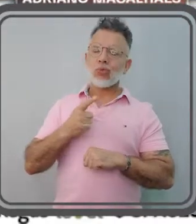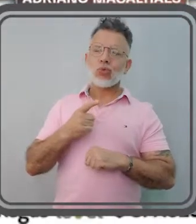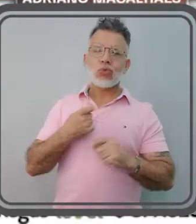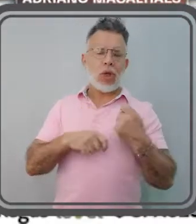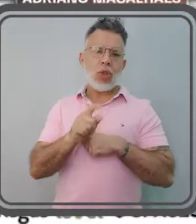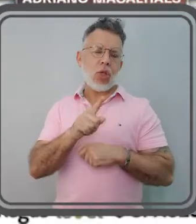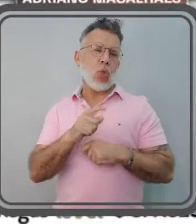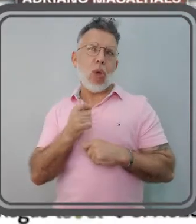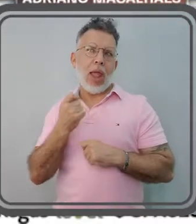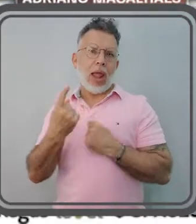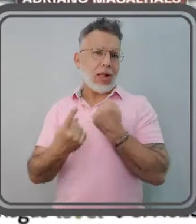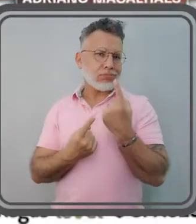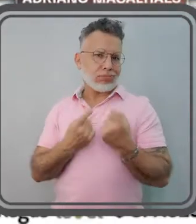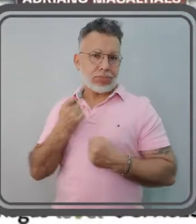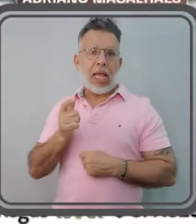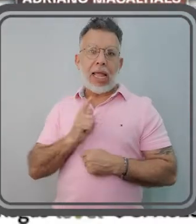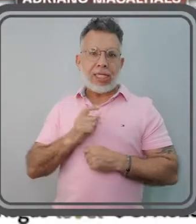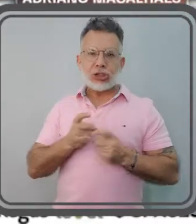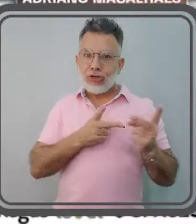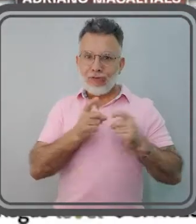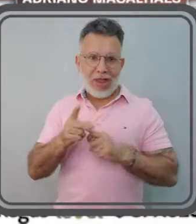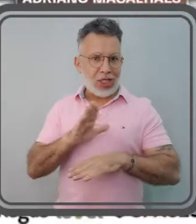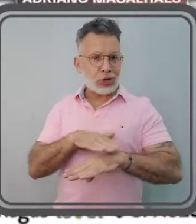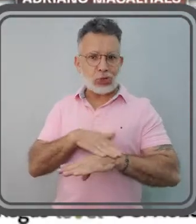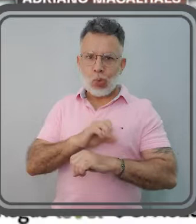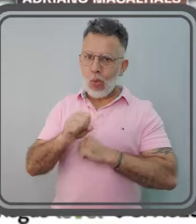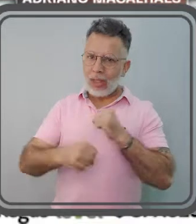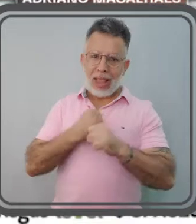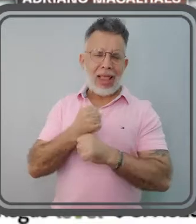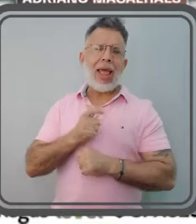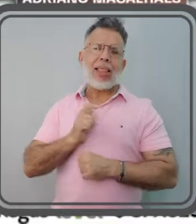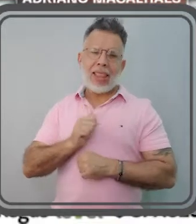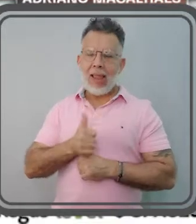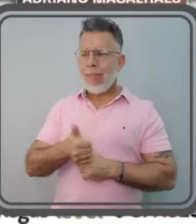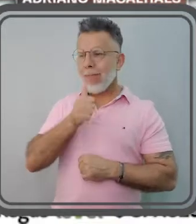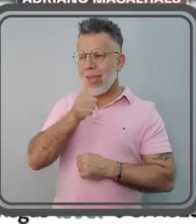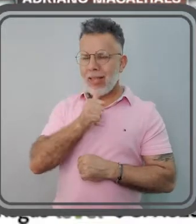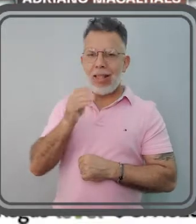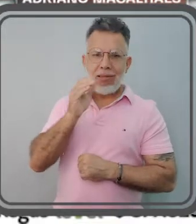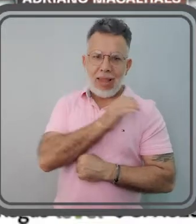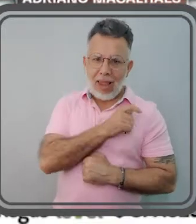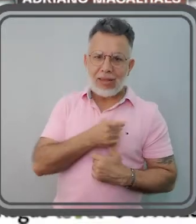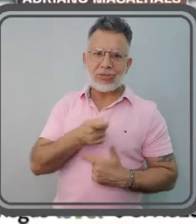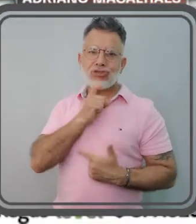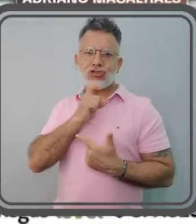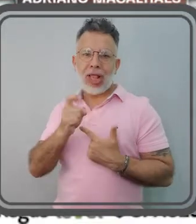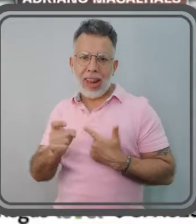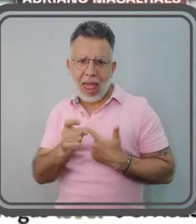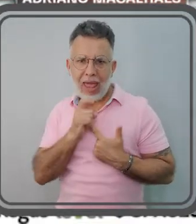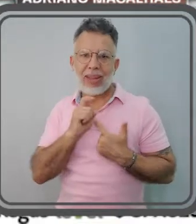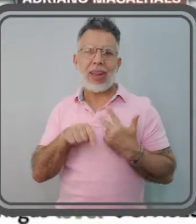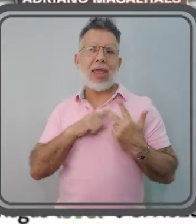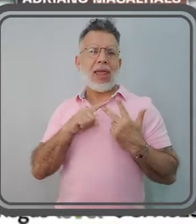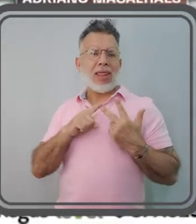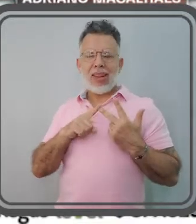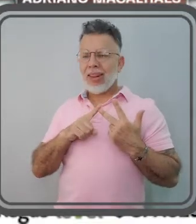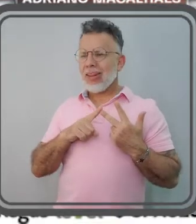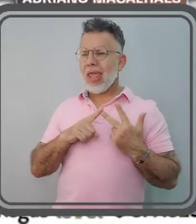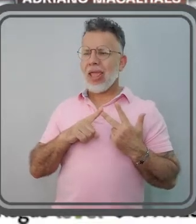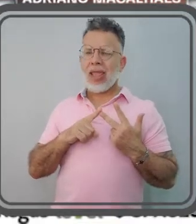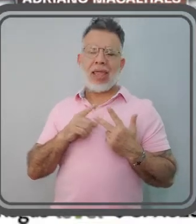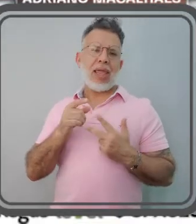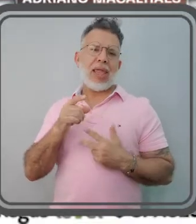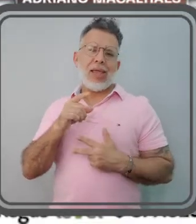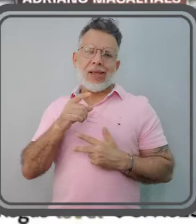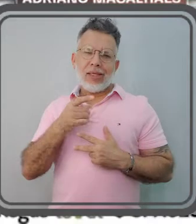geladas, temos parcerias com marcas multinacionais como Ovo Maltine, Kit Kat, Leite Moça, e isso atrai bastante o